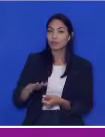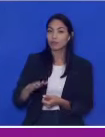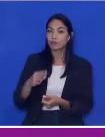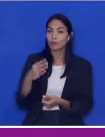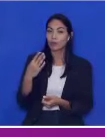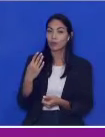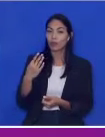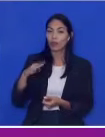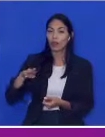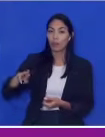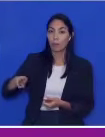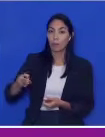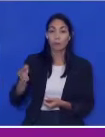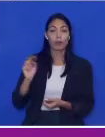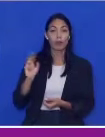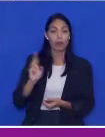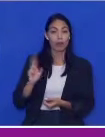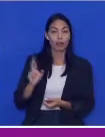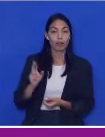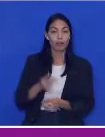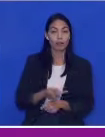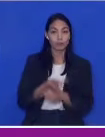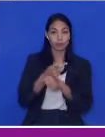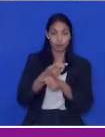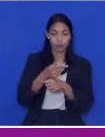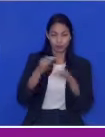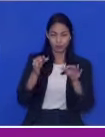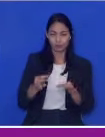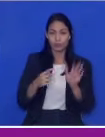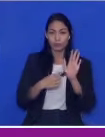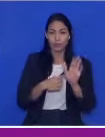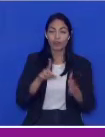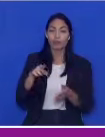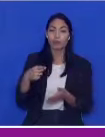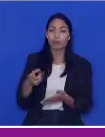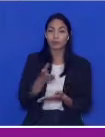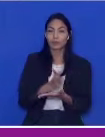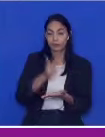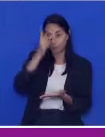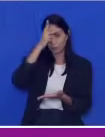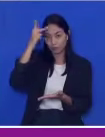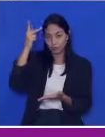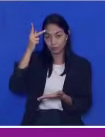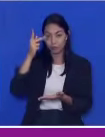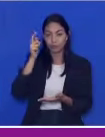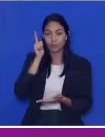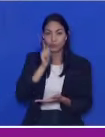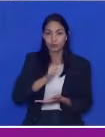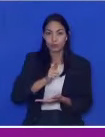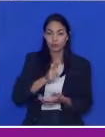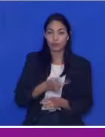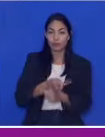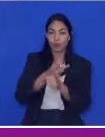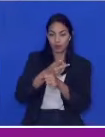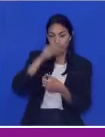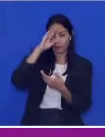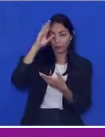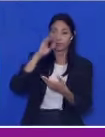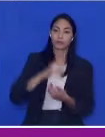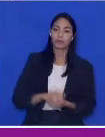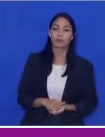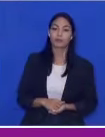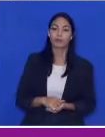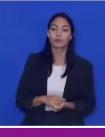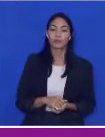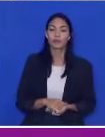de 4 milhões de reais. O valor exato de premiação será divulgado após um rateio entre as apostas vencedoras dos prêmios fixos. Quer